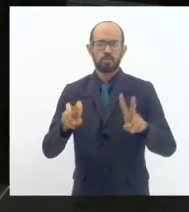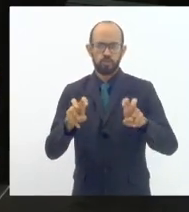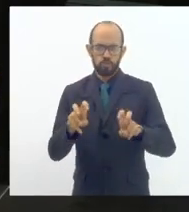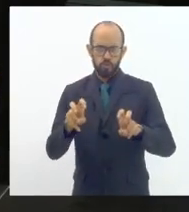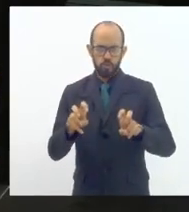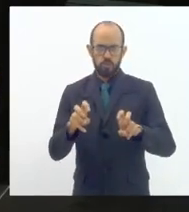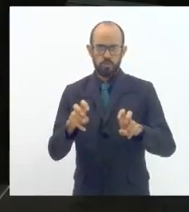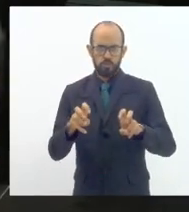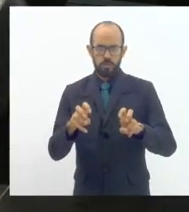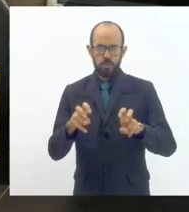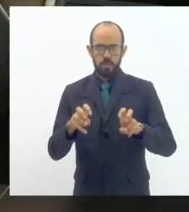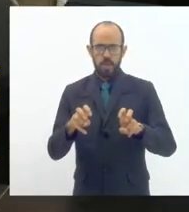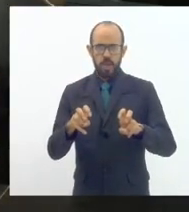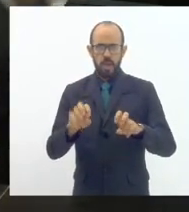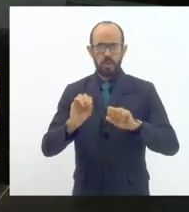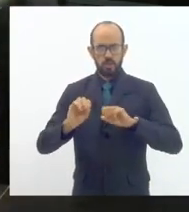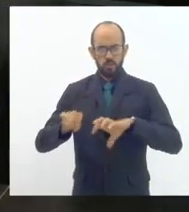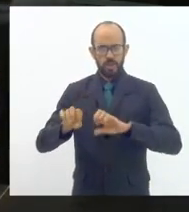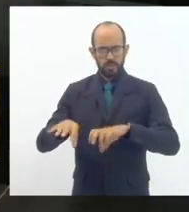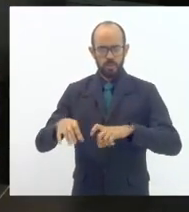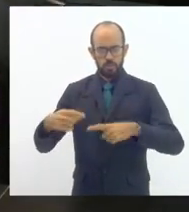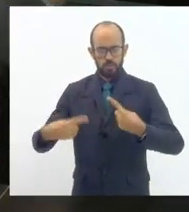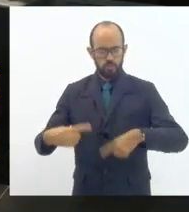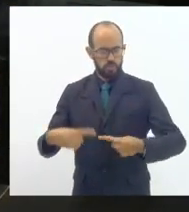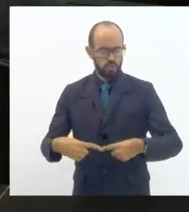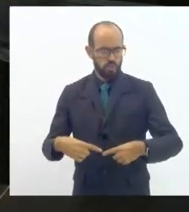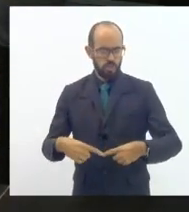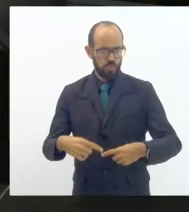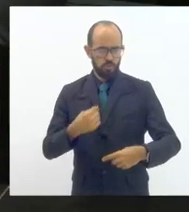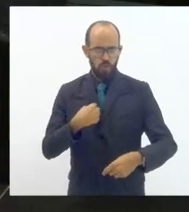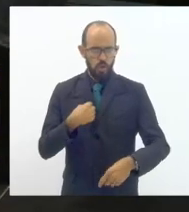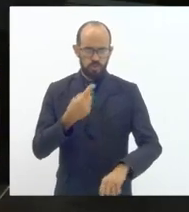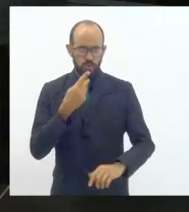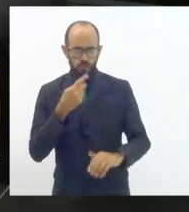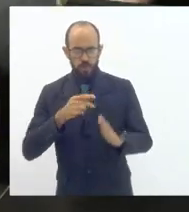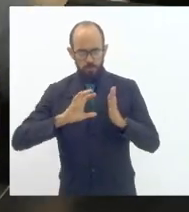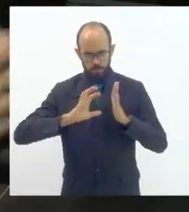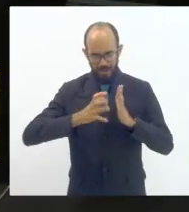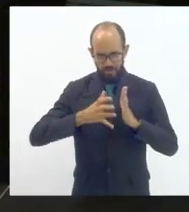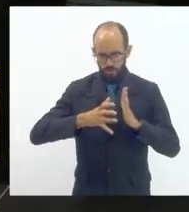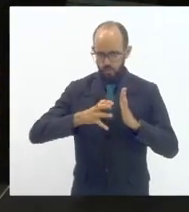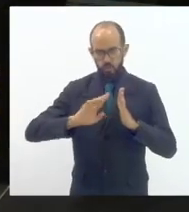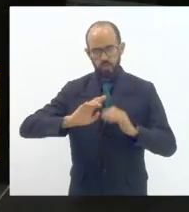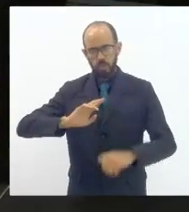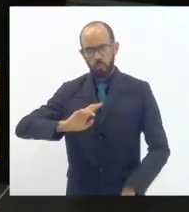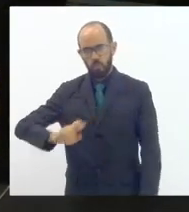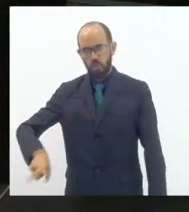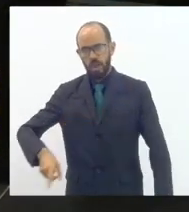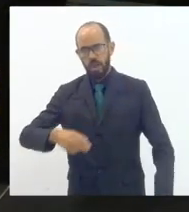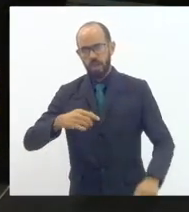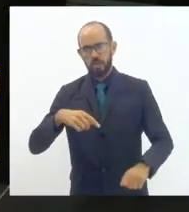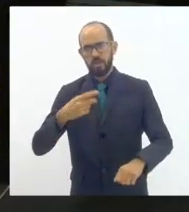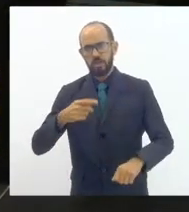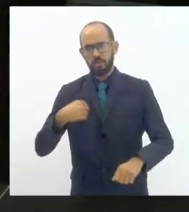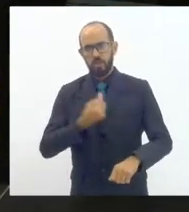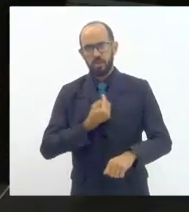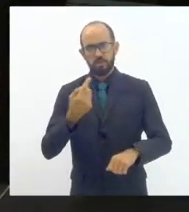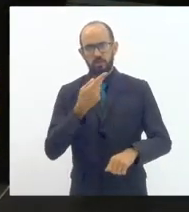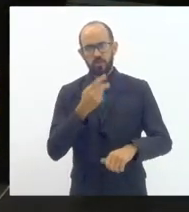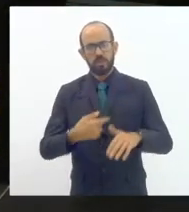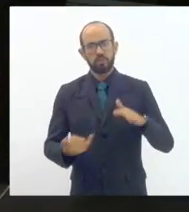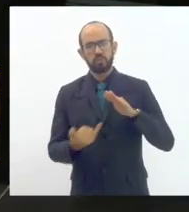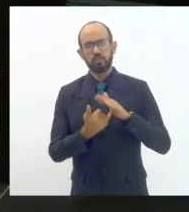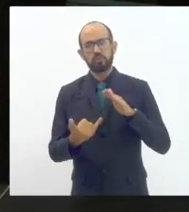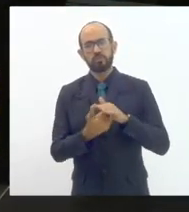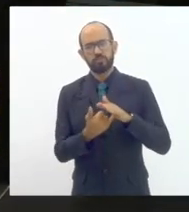país. E quando a gente fala educação política, a gente não está falando aqui de partido diretamente, a gente está falando de instituições. Saber o que, que